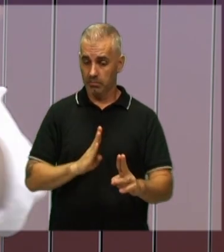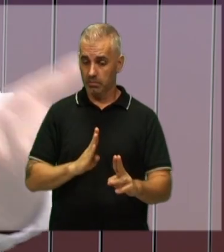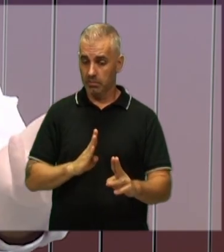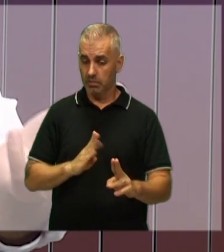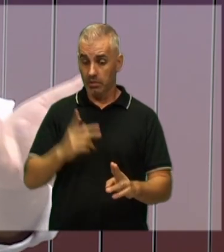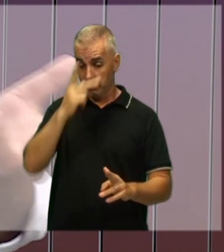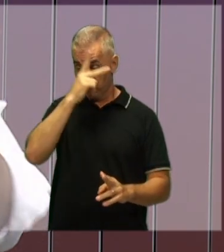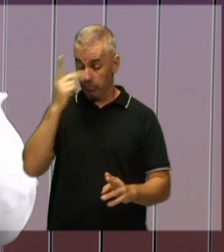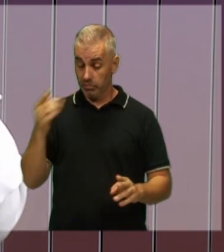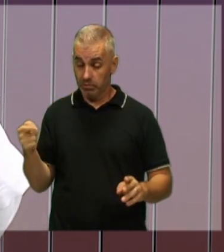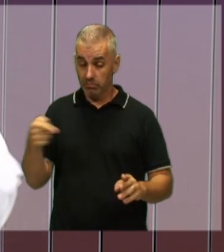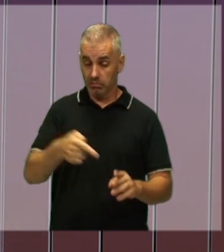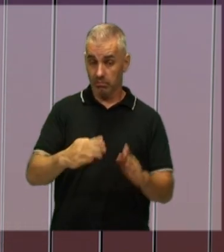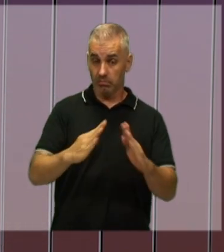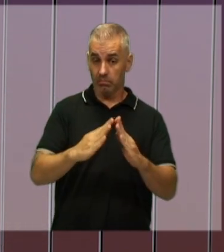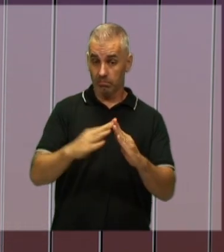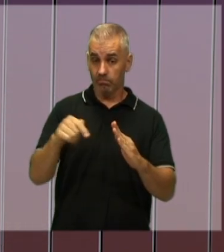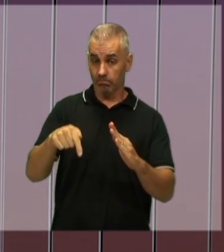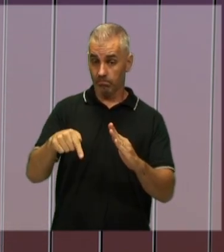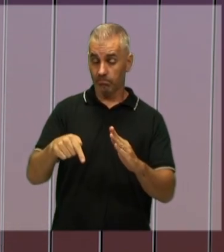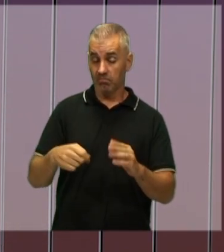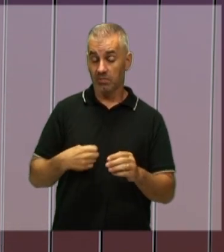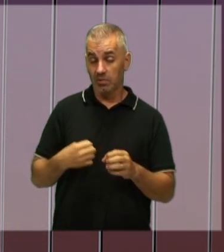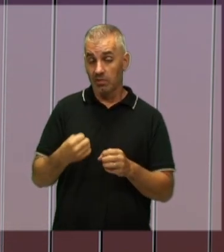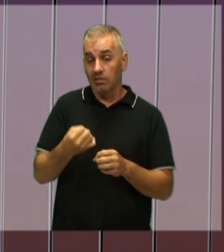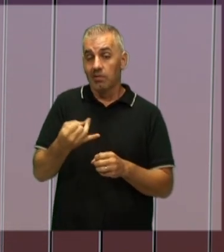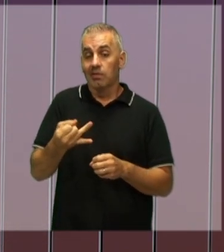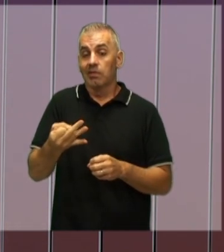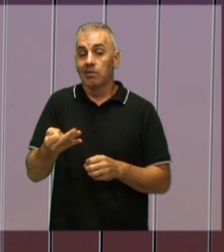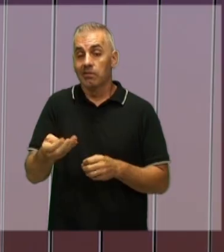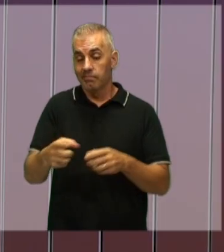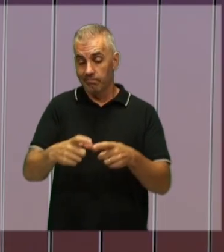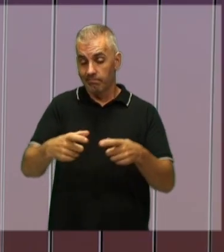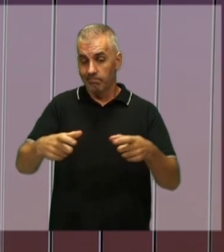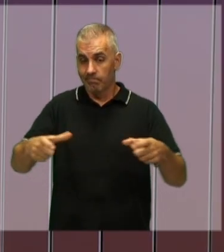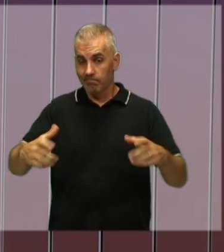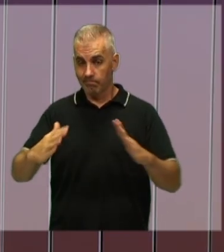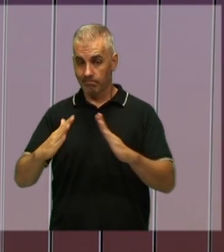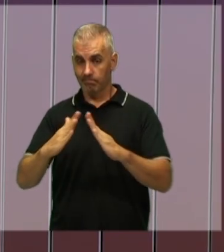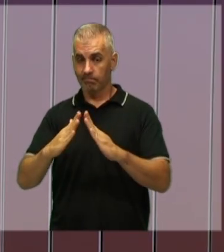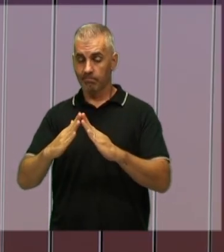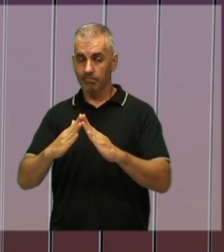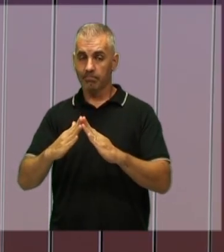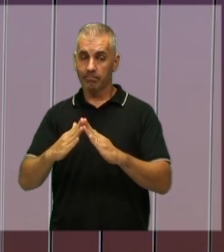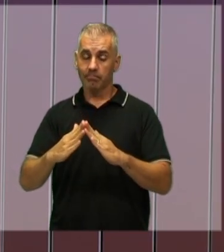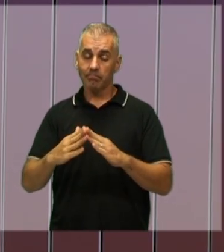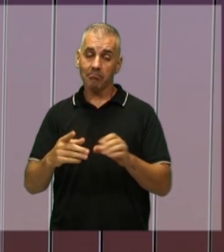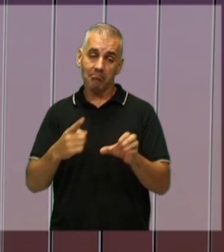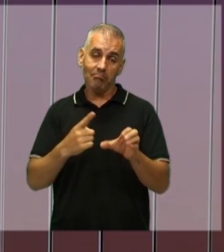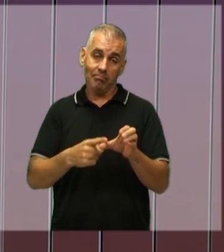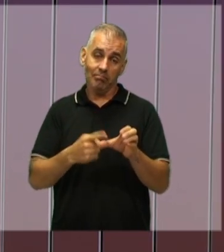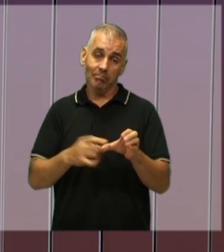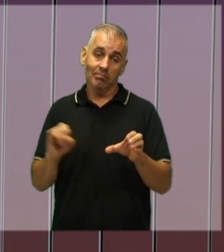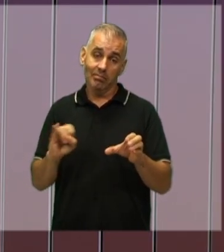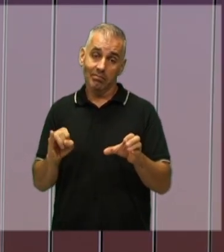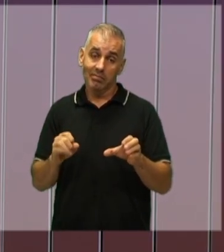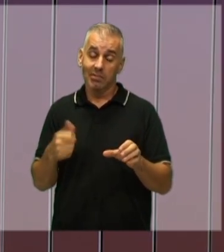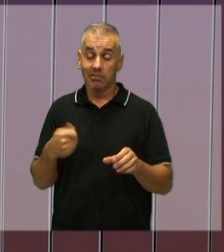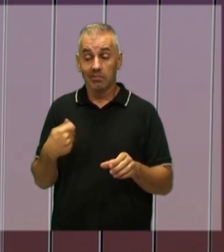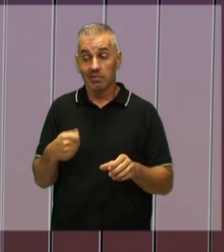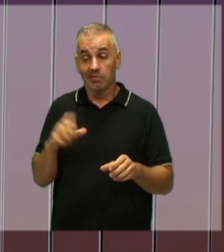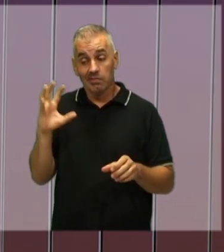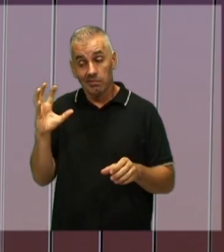aumenta, né, a quantidade demográfica, né, da população, a área demográfica, e aí nós precisamos resolver o